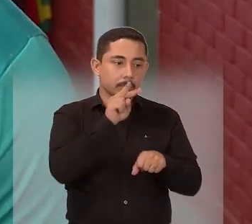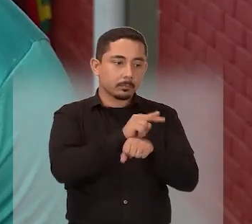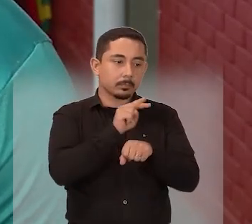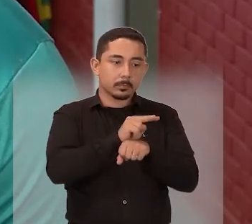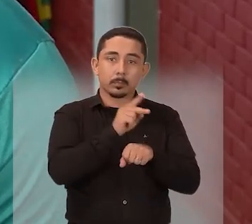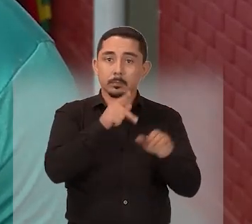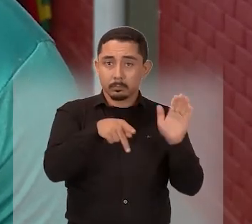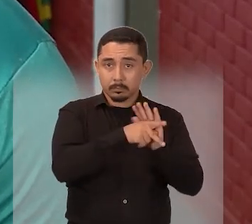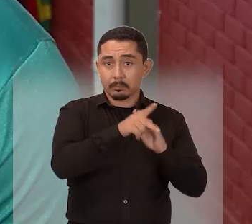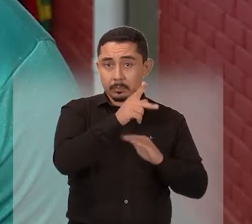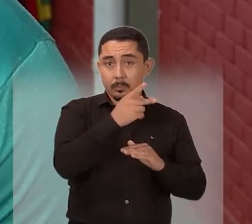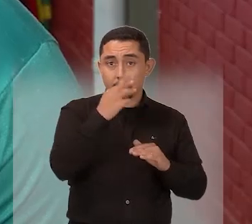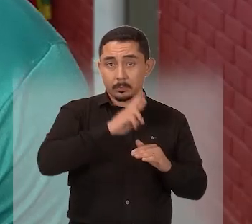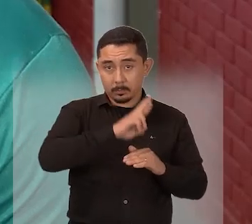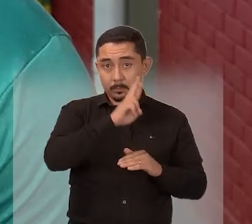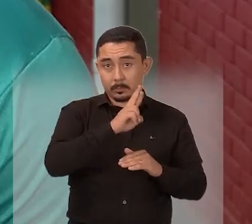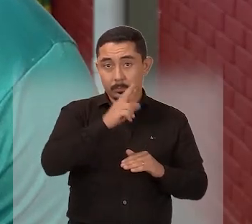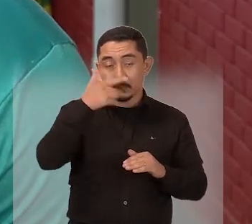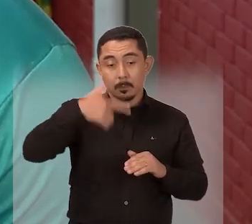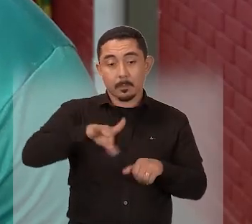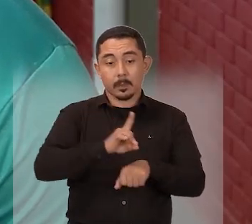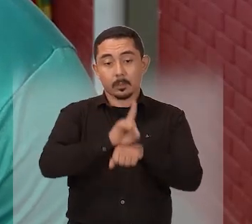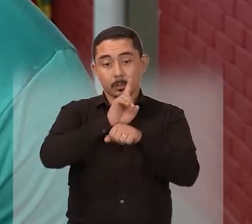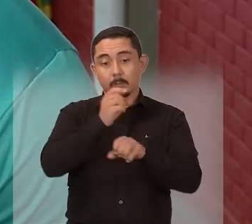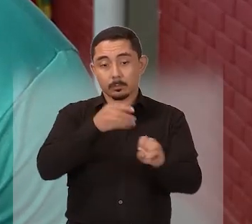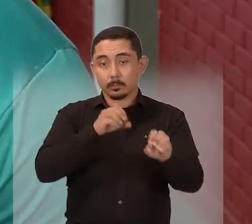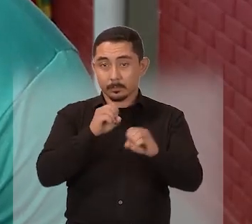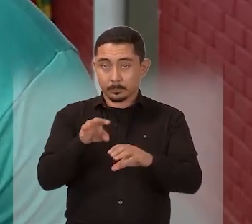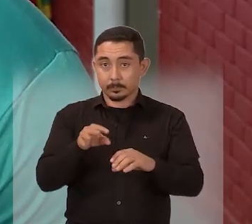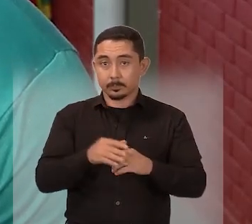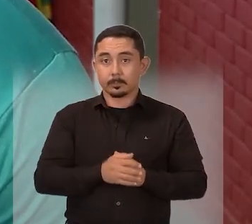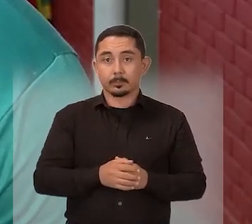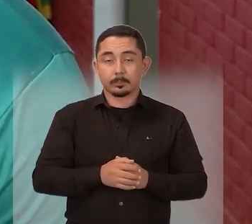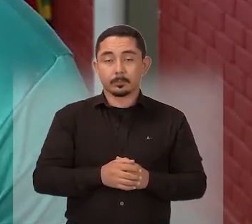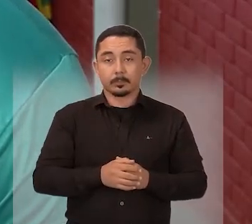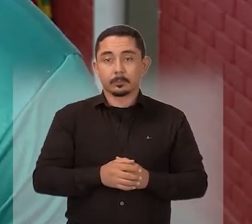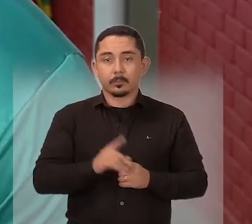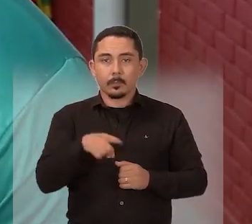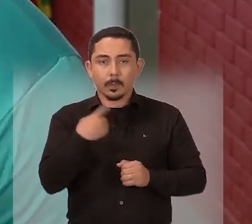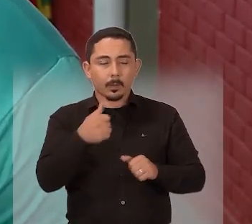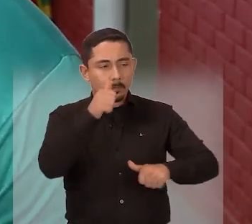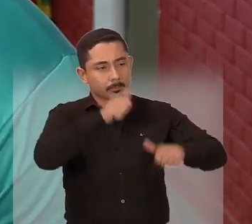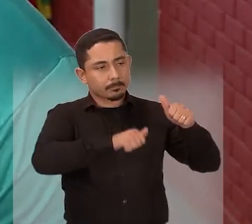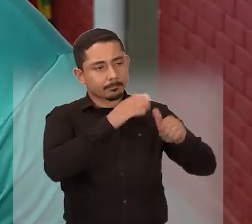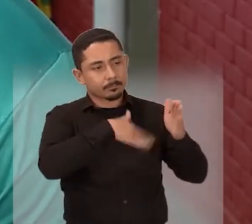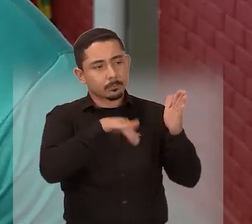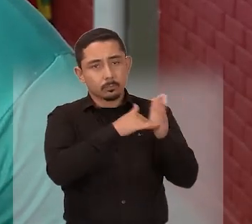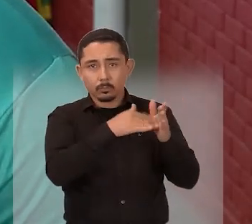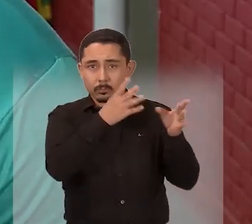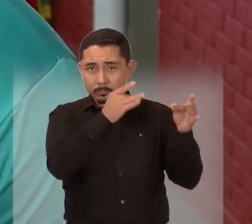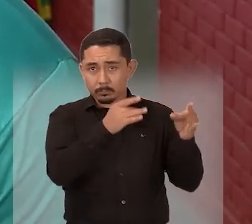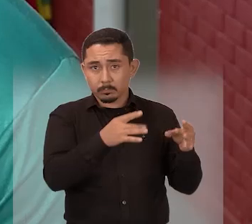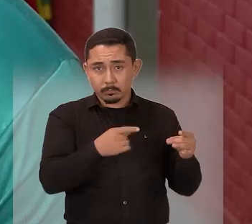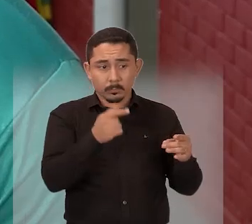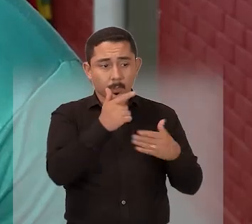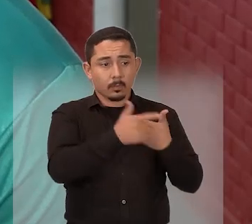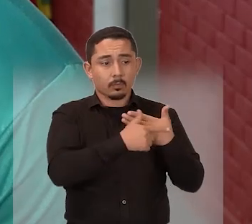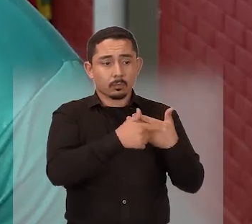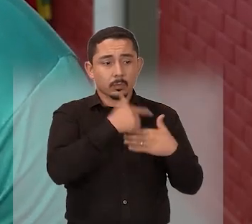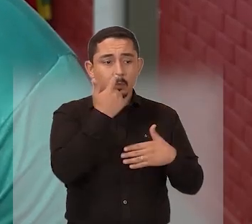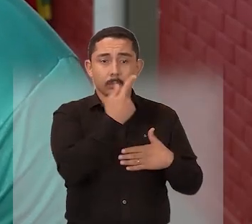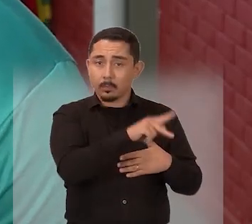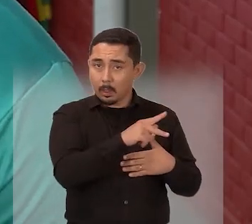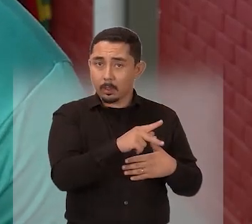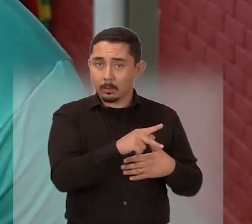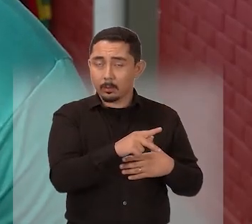supervisão do próprio encarregado de serviços gerais e a direção pedagógica. Aí a gente faz toda uma avaliação criteriosa, né, mediante as